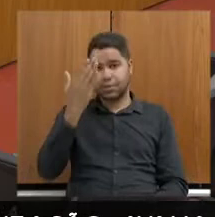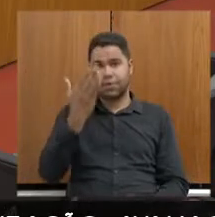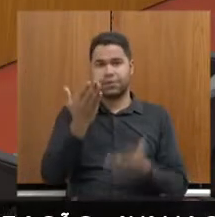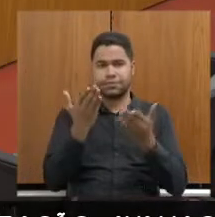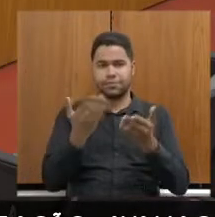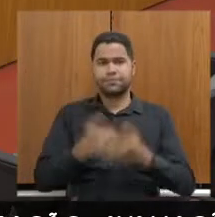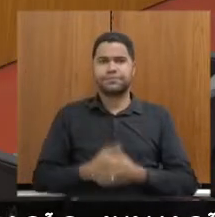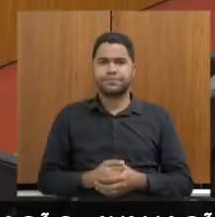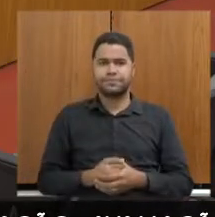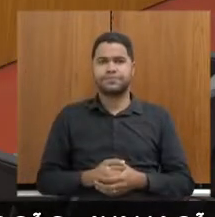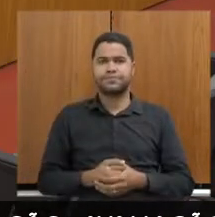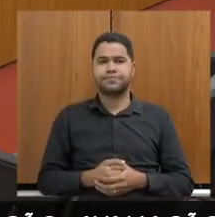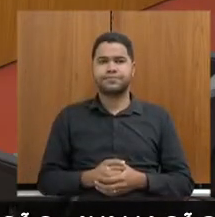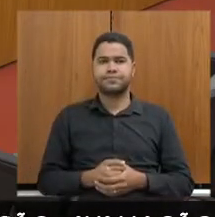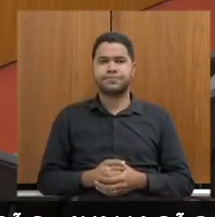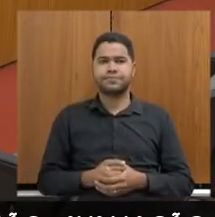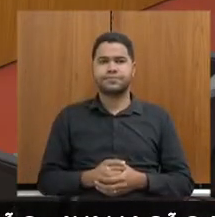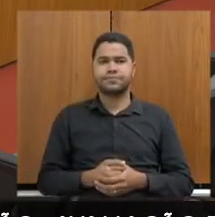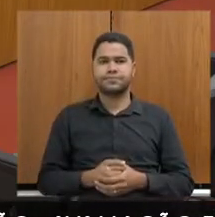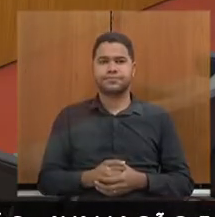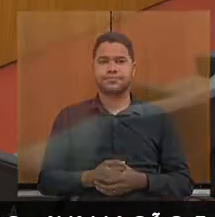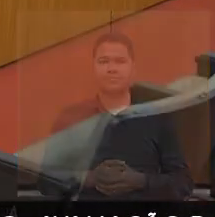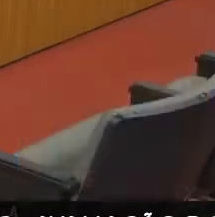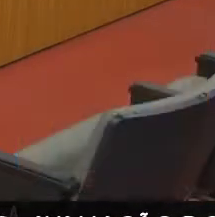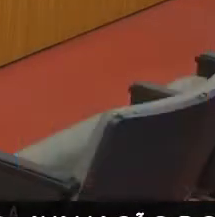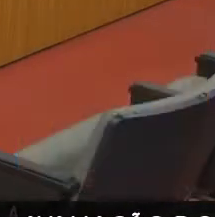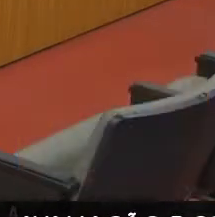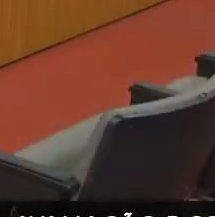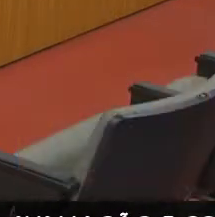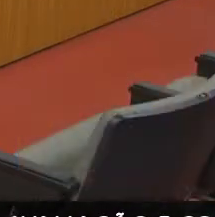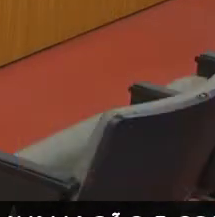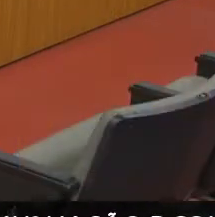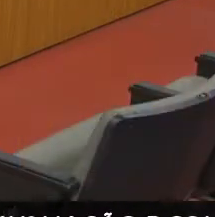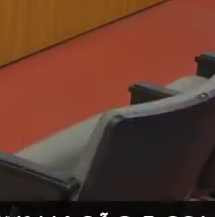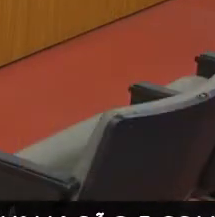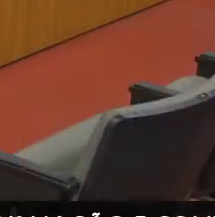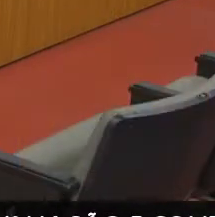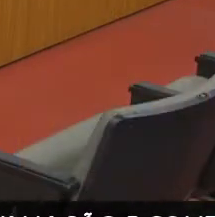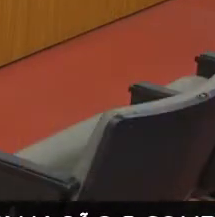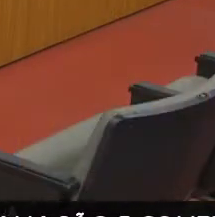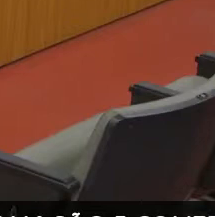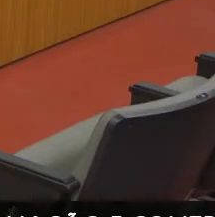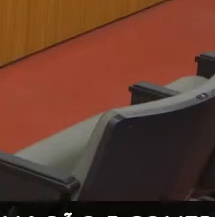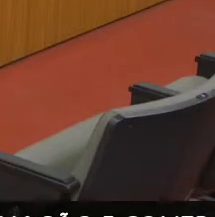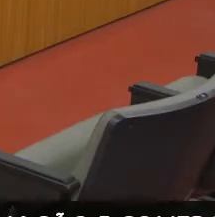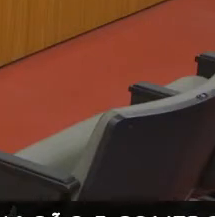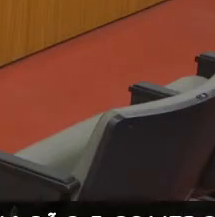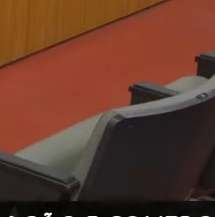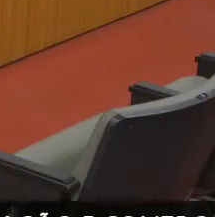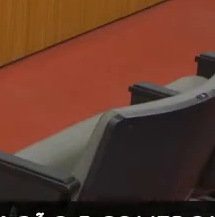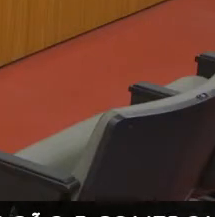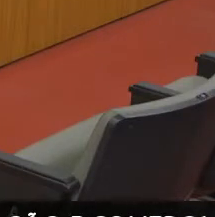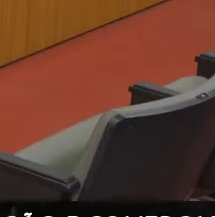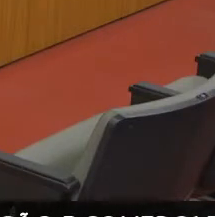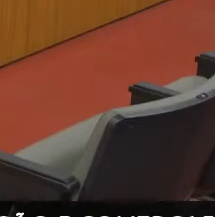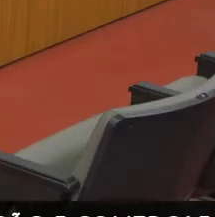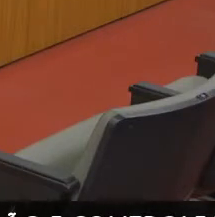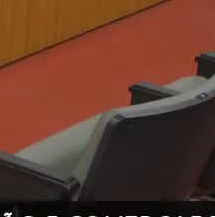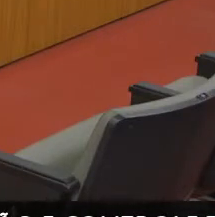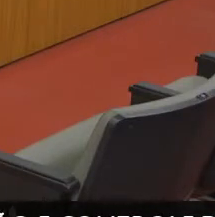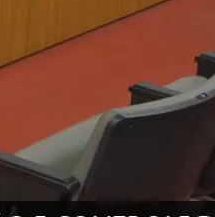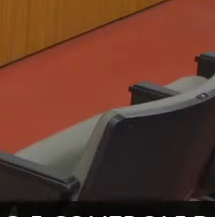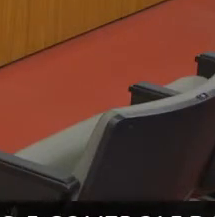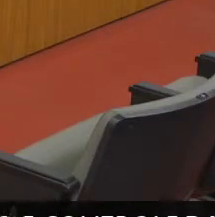senhor presidente Muito obrigado bom como não há mais nenhum Deputado escrito para poder falar